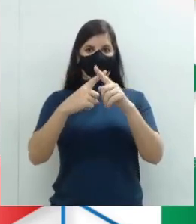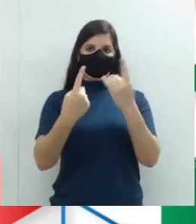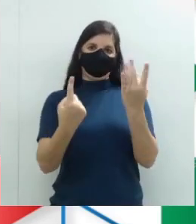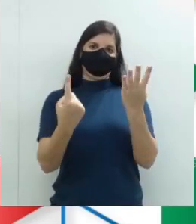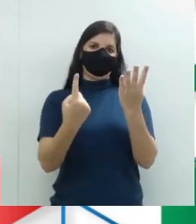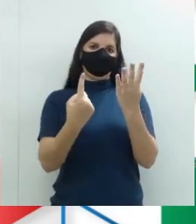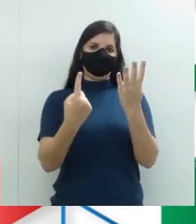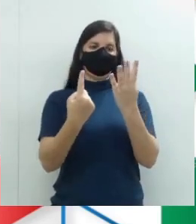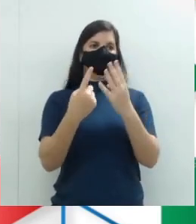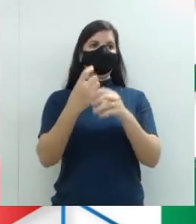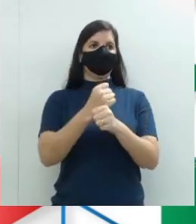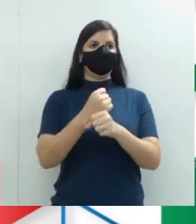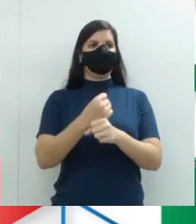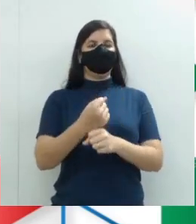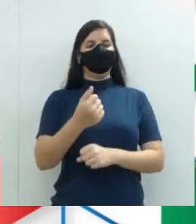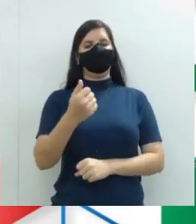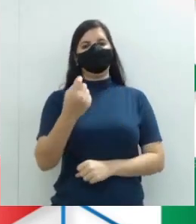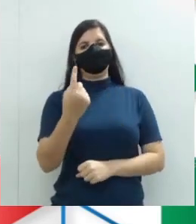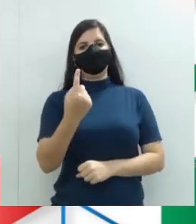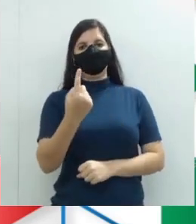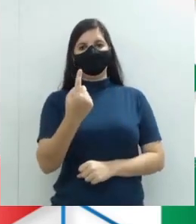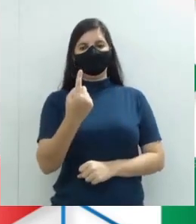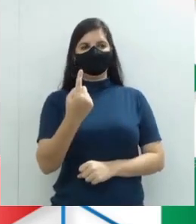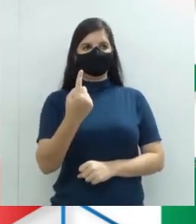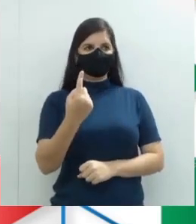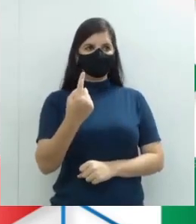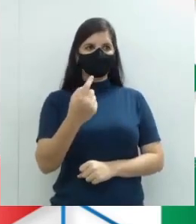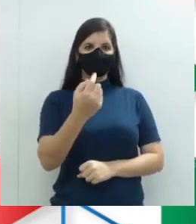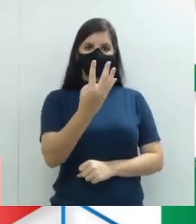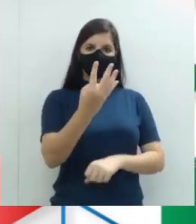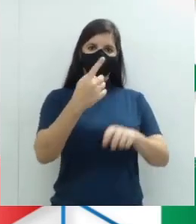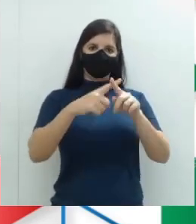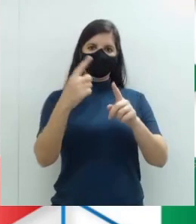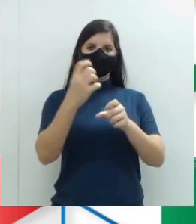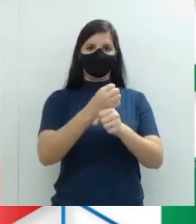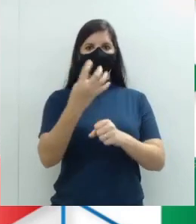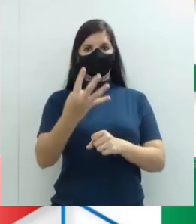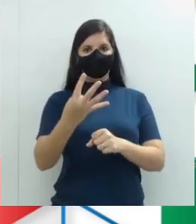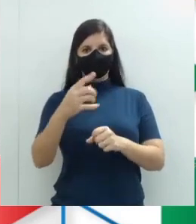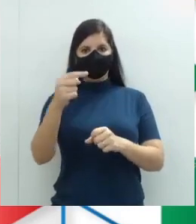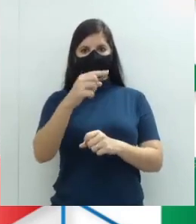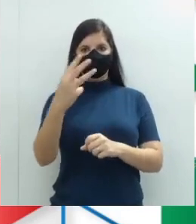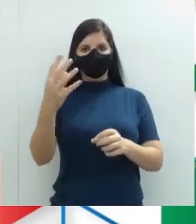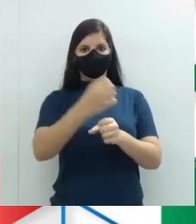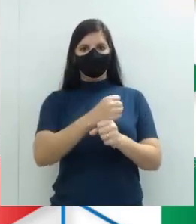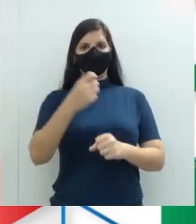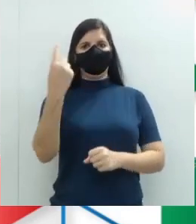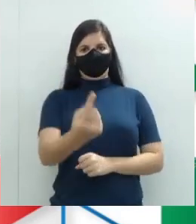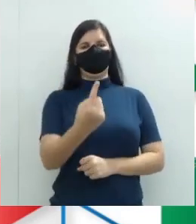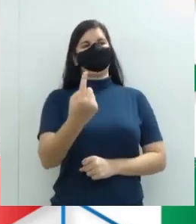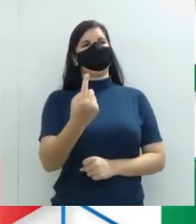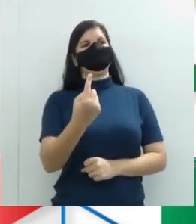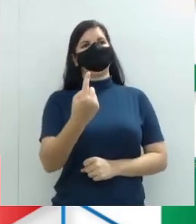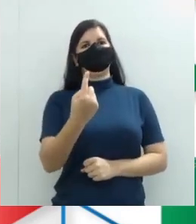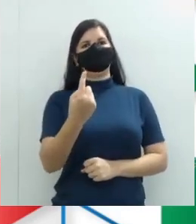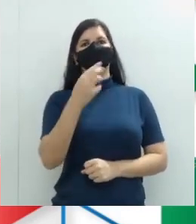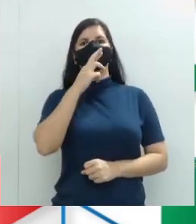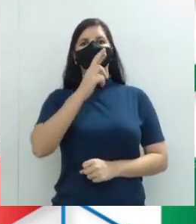4N. N vale 1, eu vou multiplicar por 1, tá? 4 vezes 1 dá 4, menos 3 dá quanto? 1. Pronto, primeiro